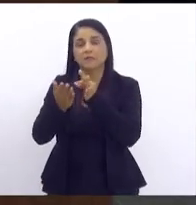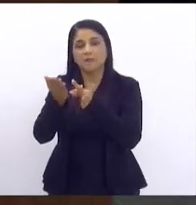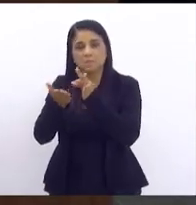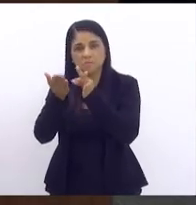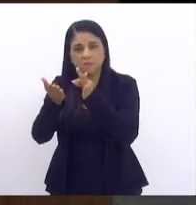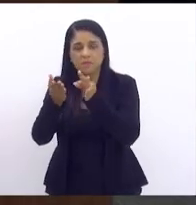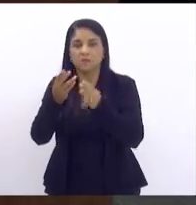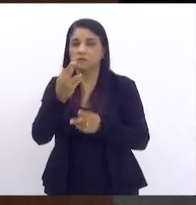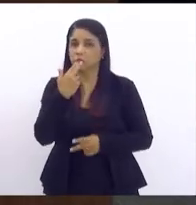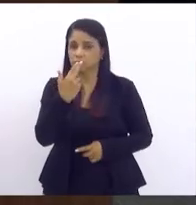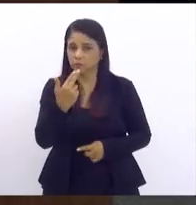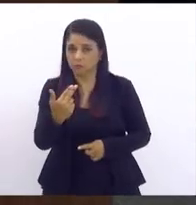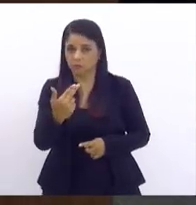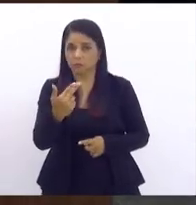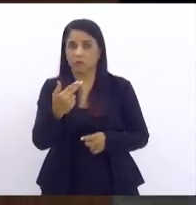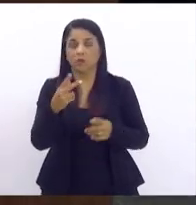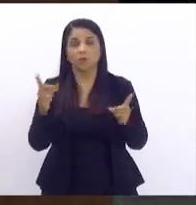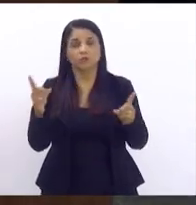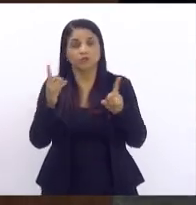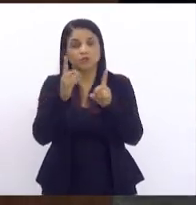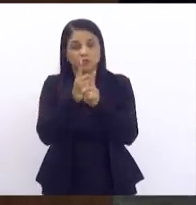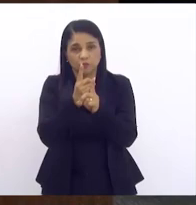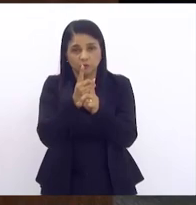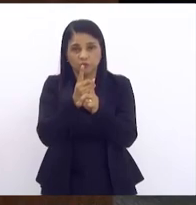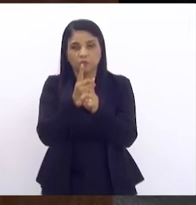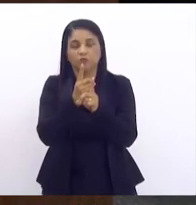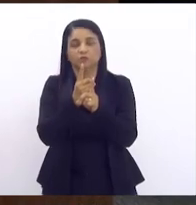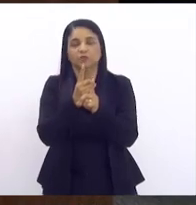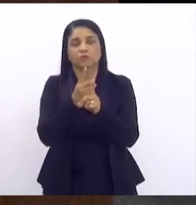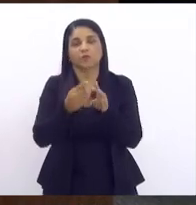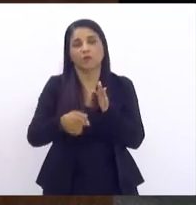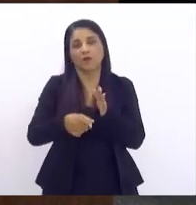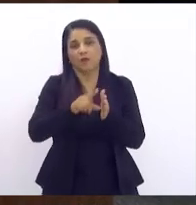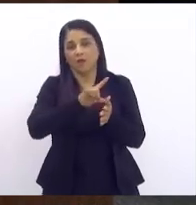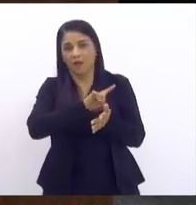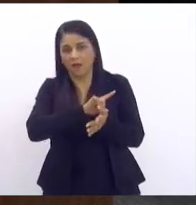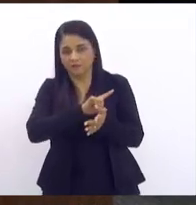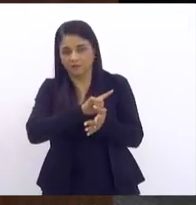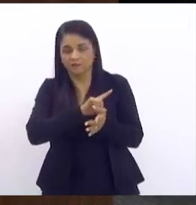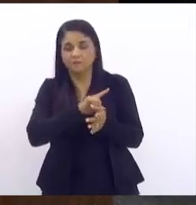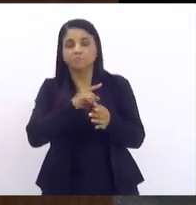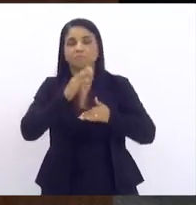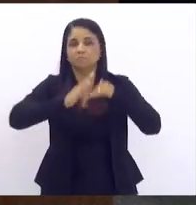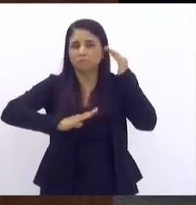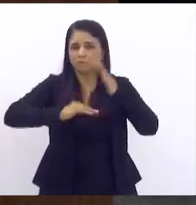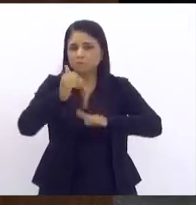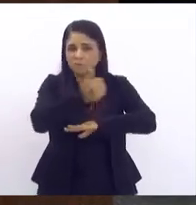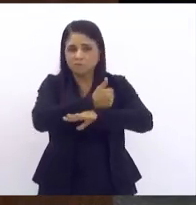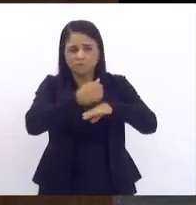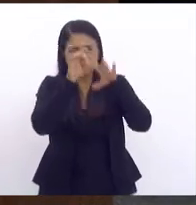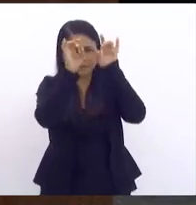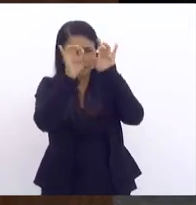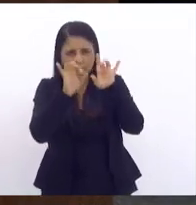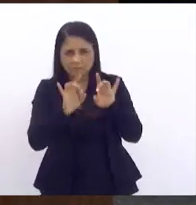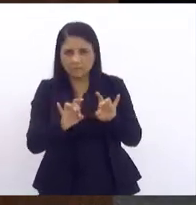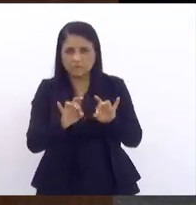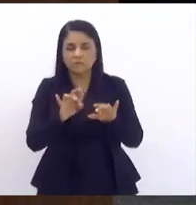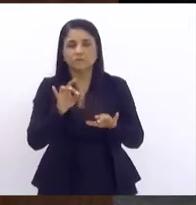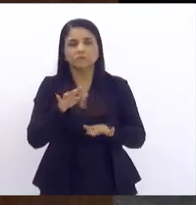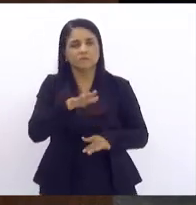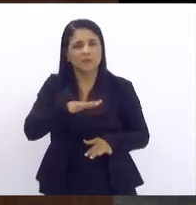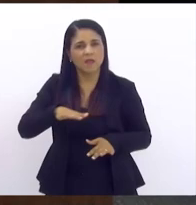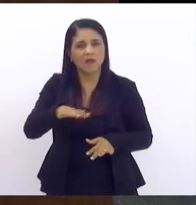ao lado do diagnóstico precoce, que permita ter profissionais específicos da área da